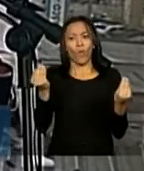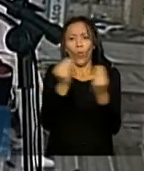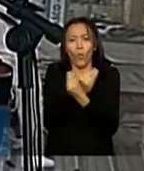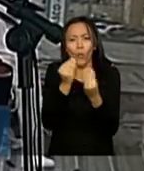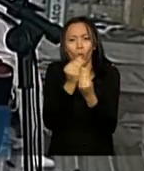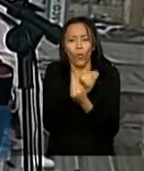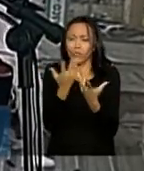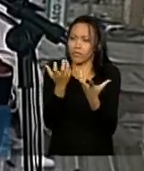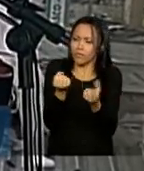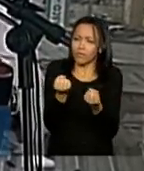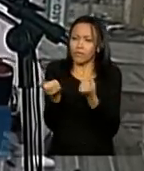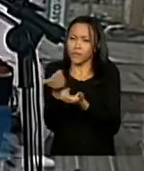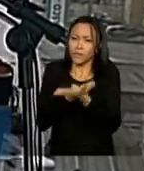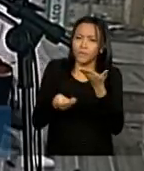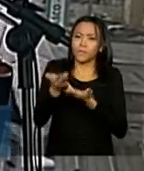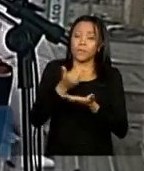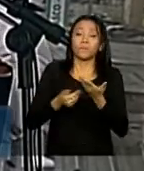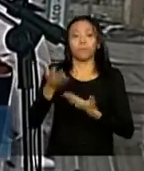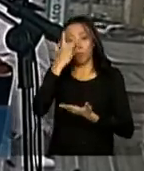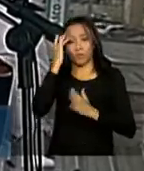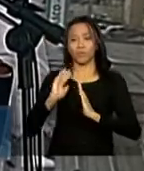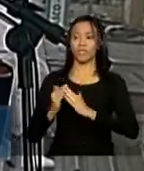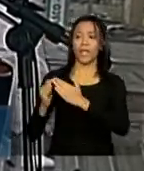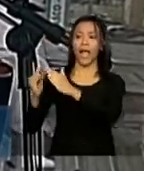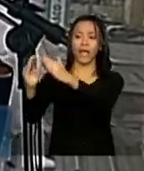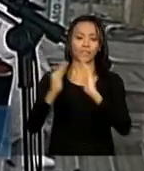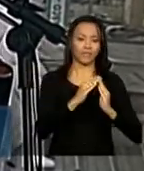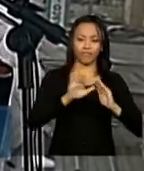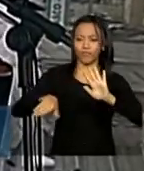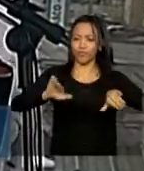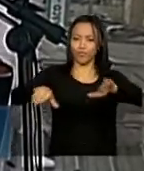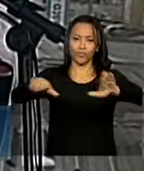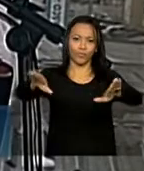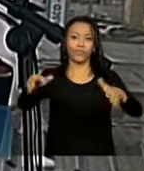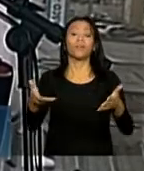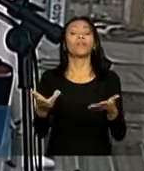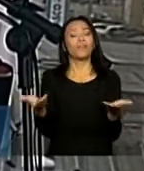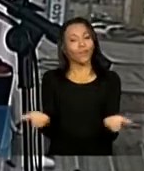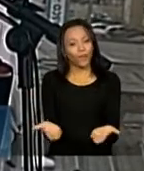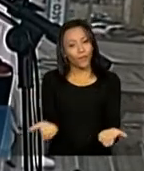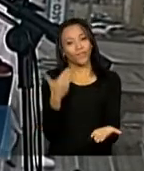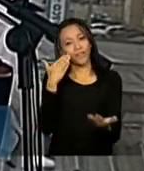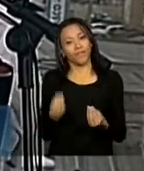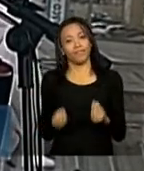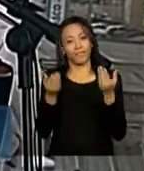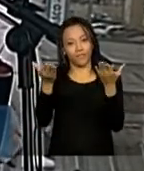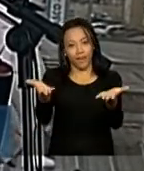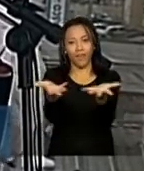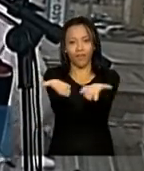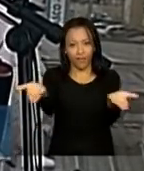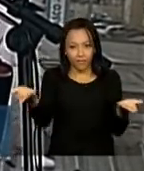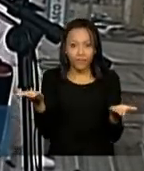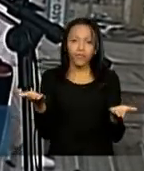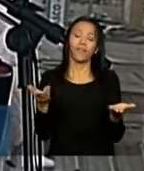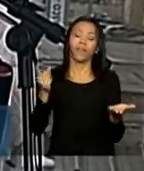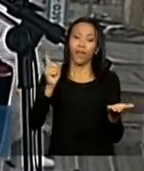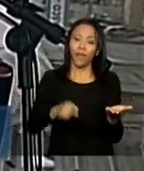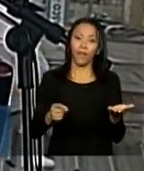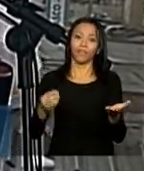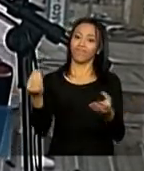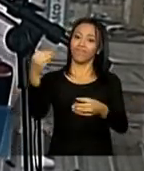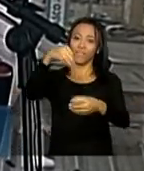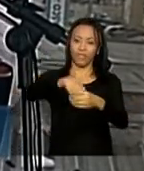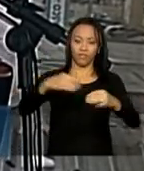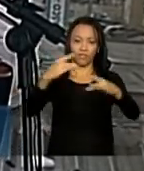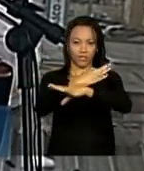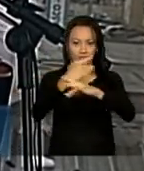muito entendimento com os proprietários, mas está aqui entregue essa obra que, eu repito, é uma obra urbana de Salvador